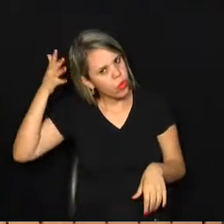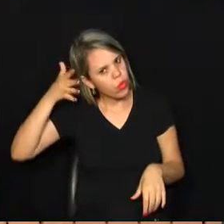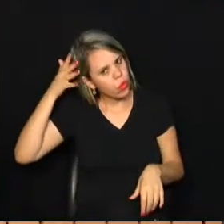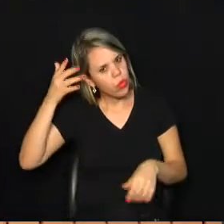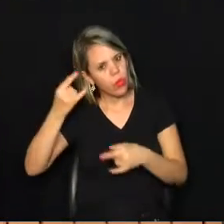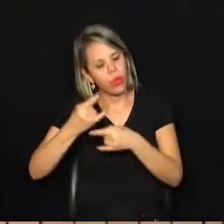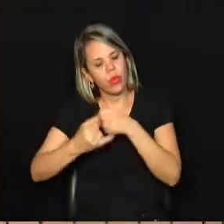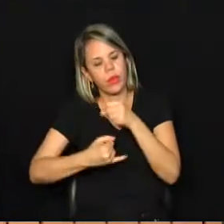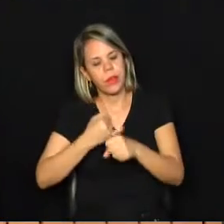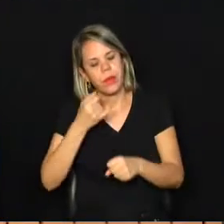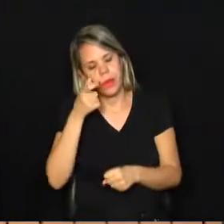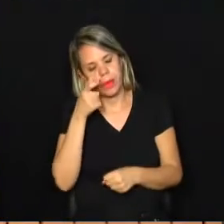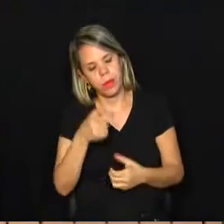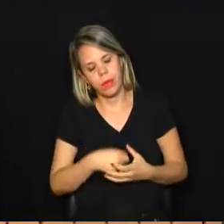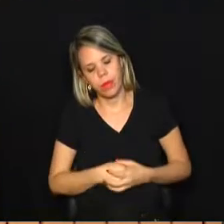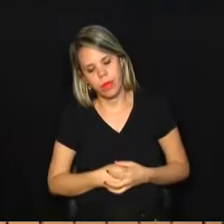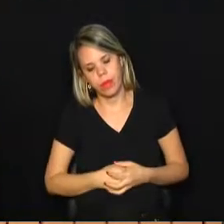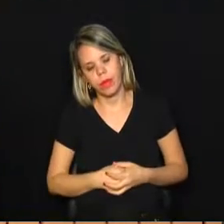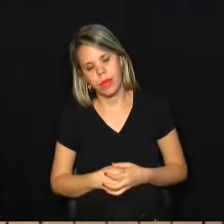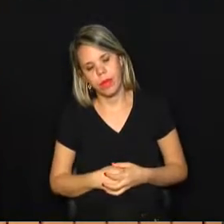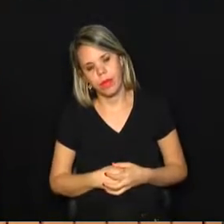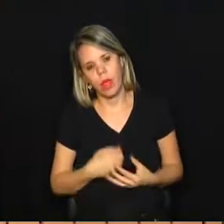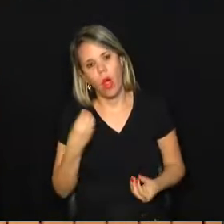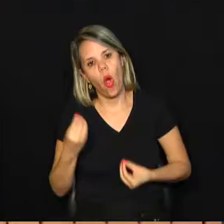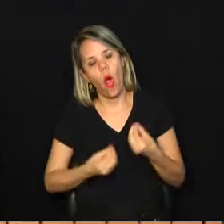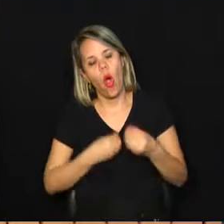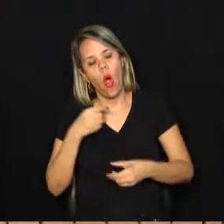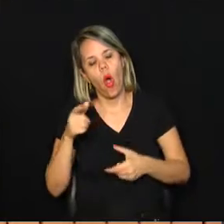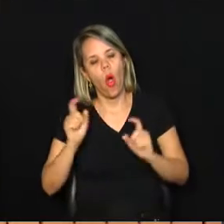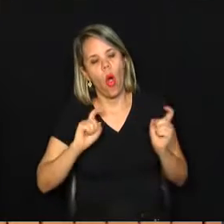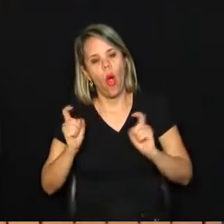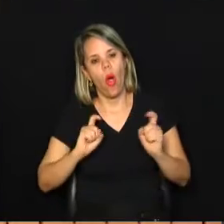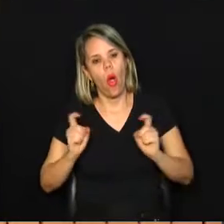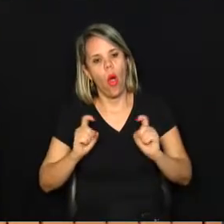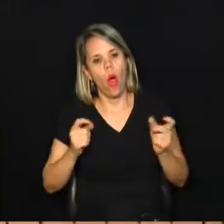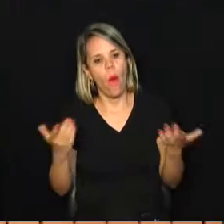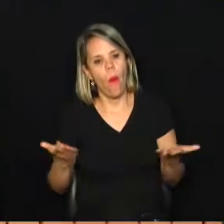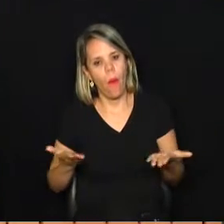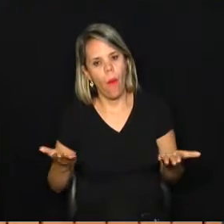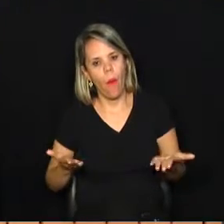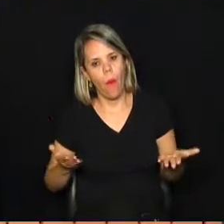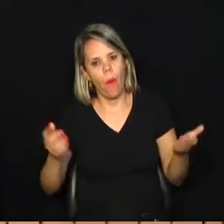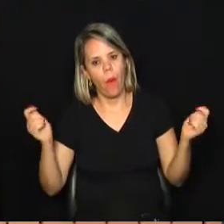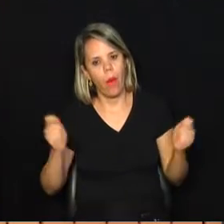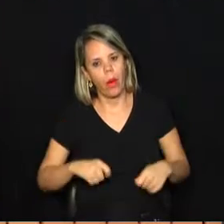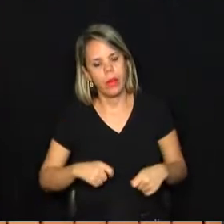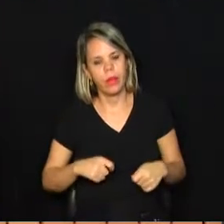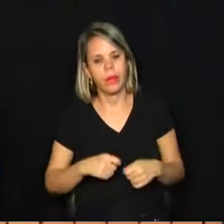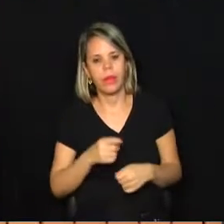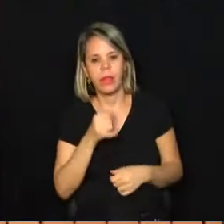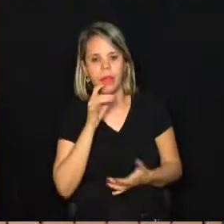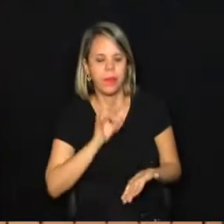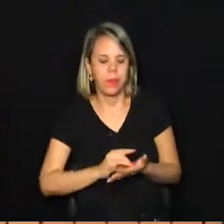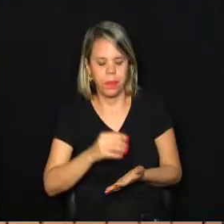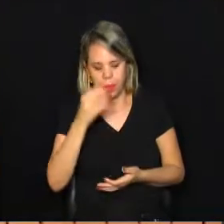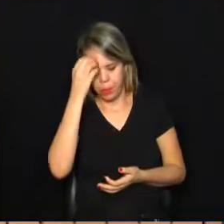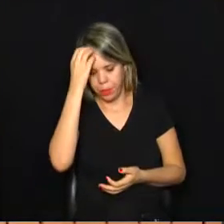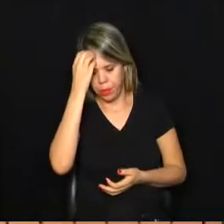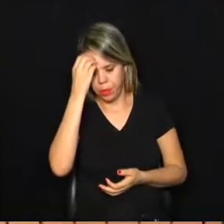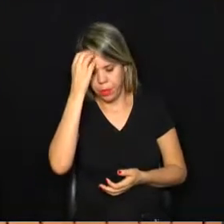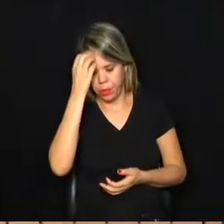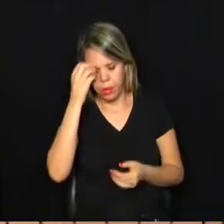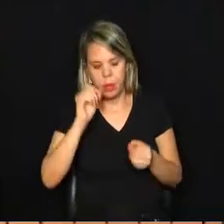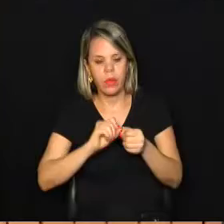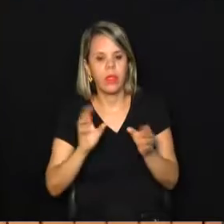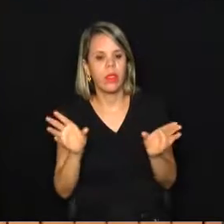nos assiste, de como será a dinâmica da audiência, para que a gente possa ser, como eu disse, efetivo. Vou fazer